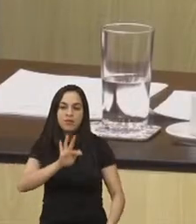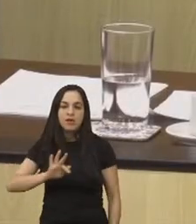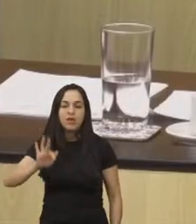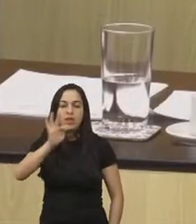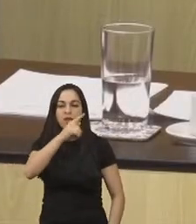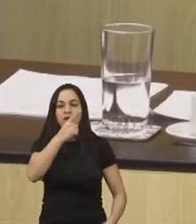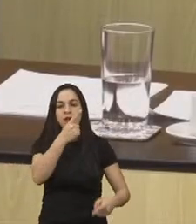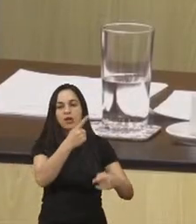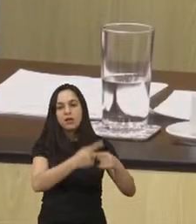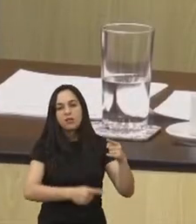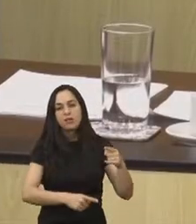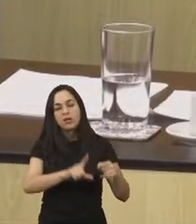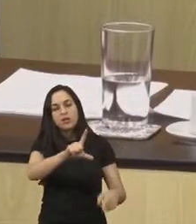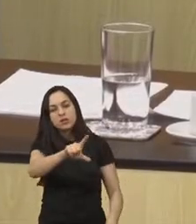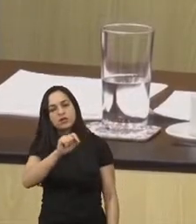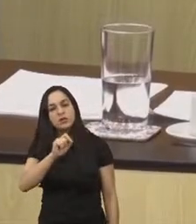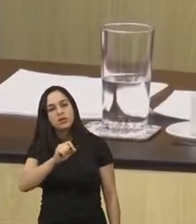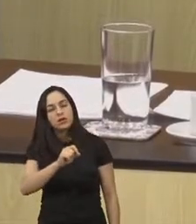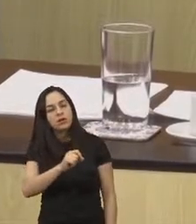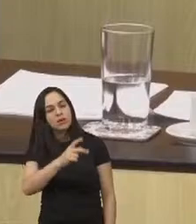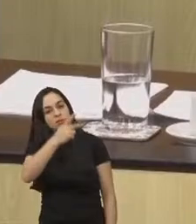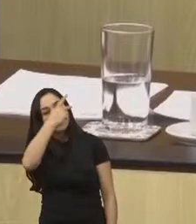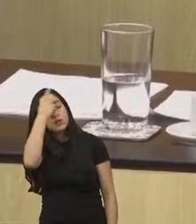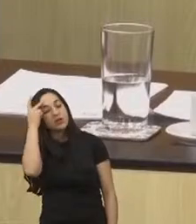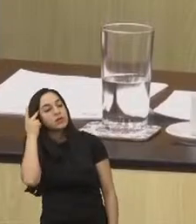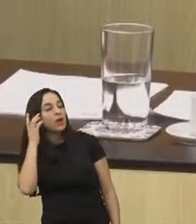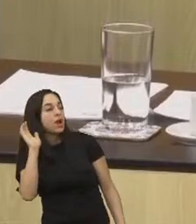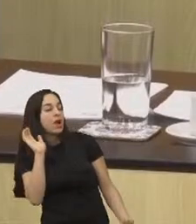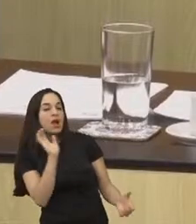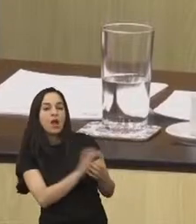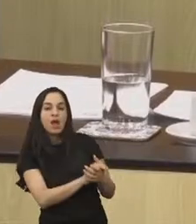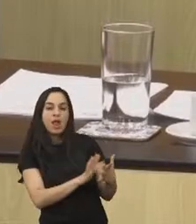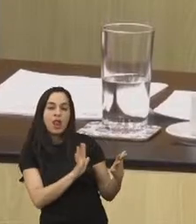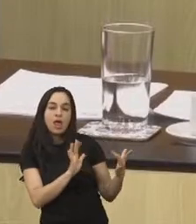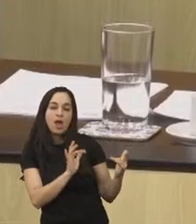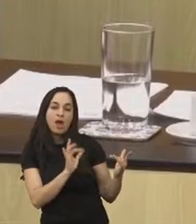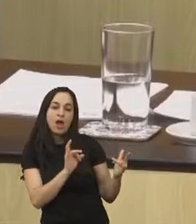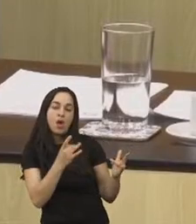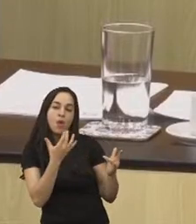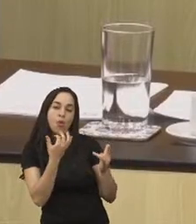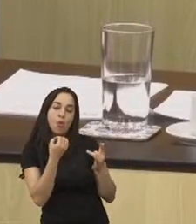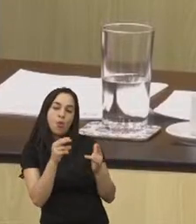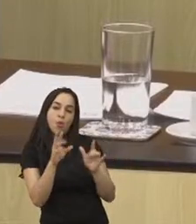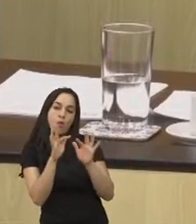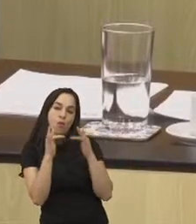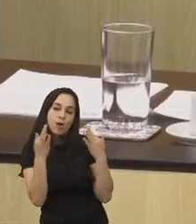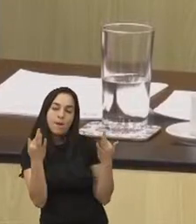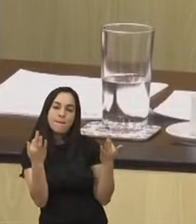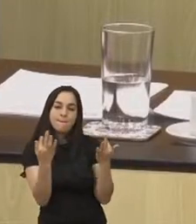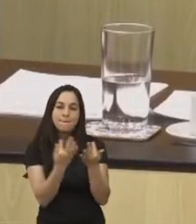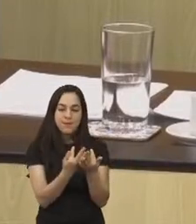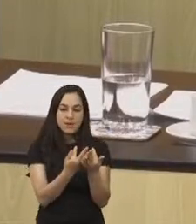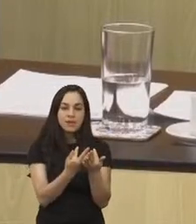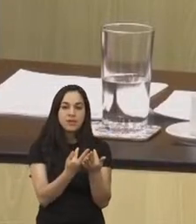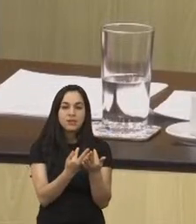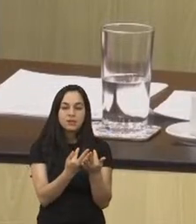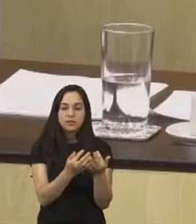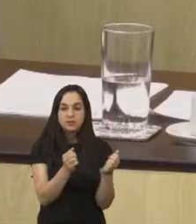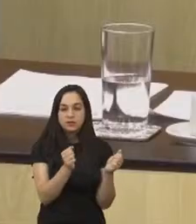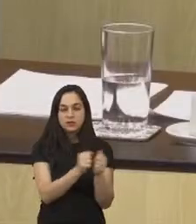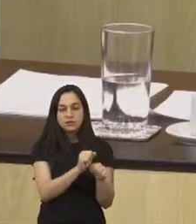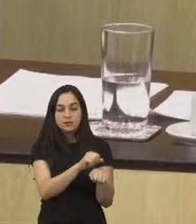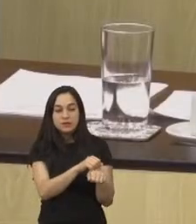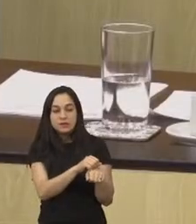a nomeação de cônjuge, companheiro ou parente em linha reta, colateral ou